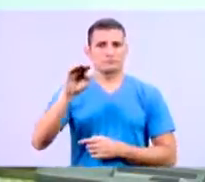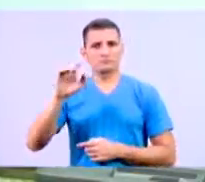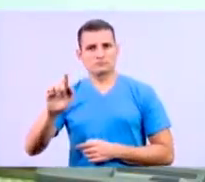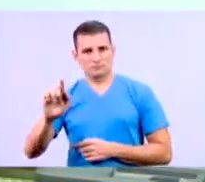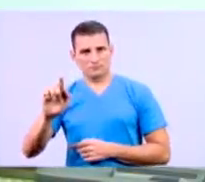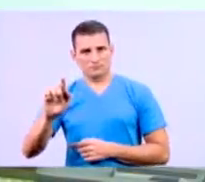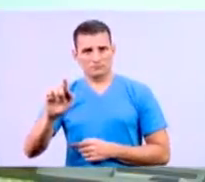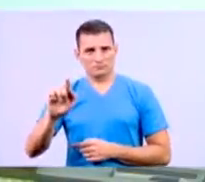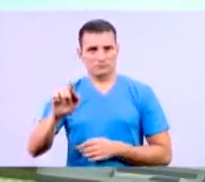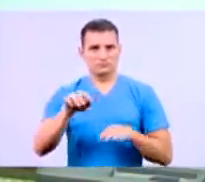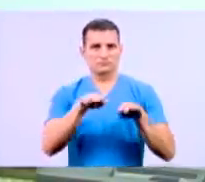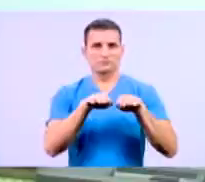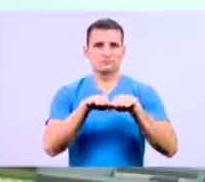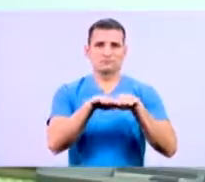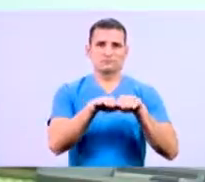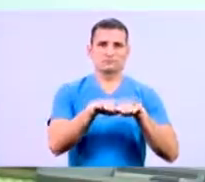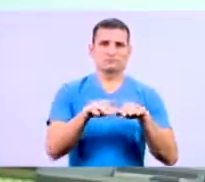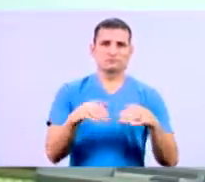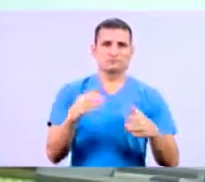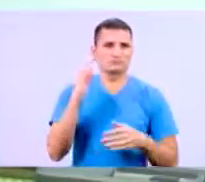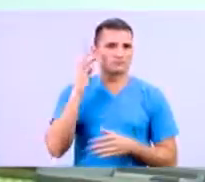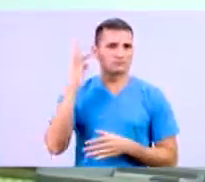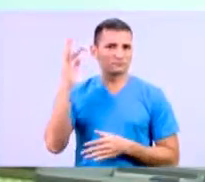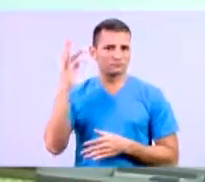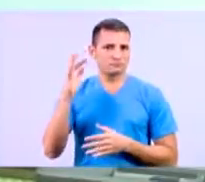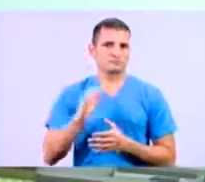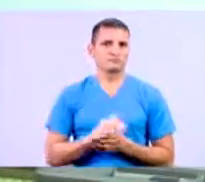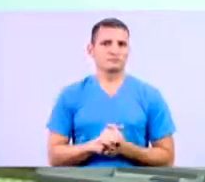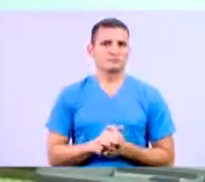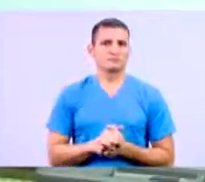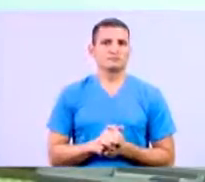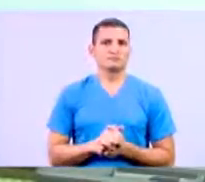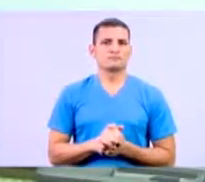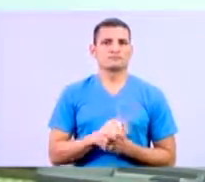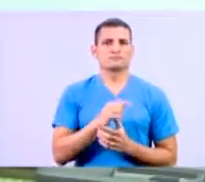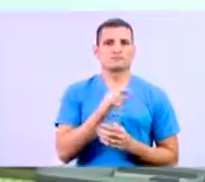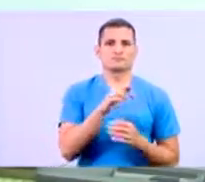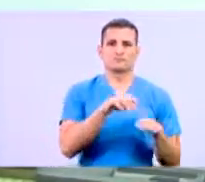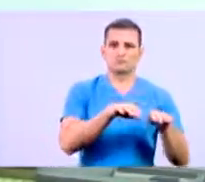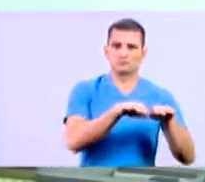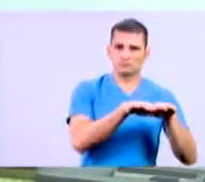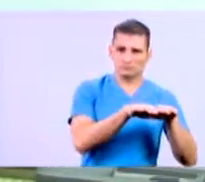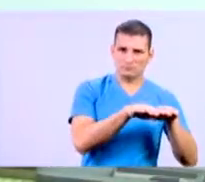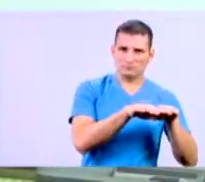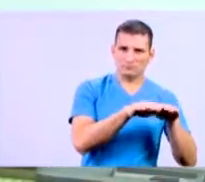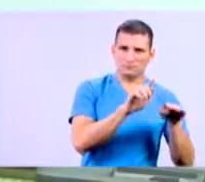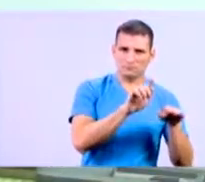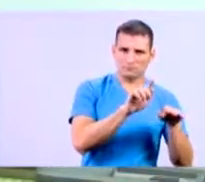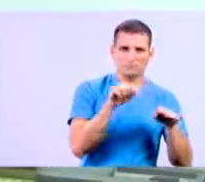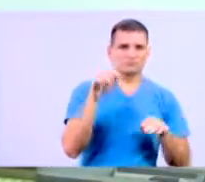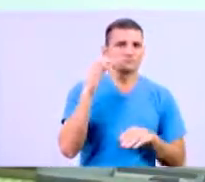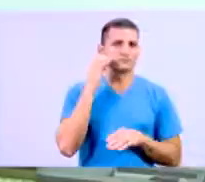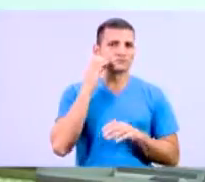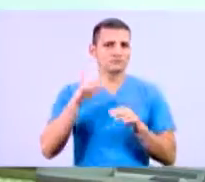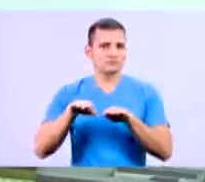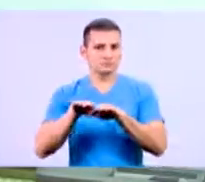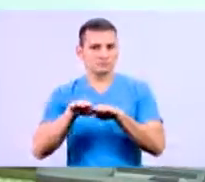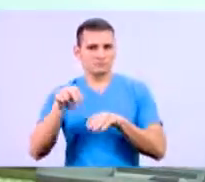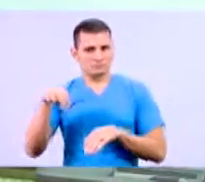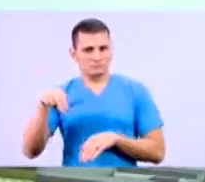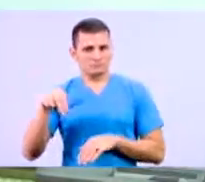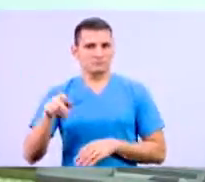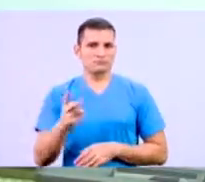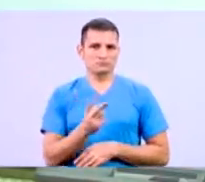correto? Então, imagine que o Access Point esteja num padrão G e o celular no padrão N. Então eles vão se